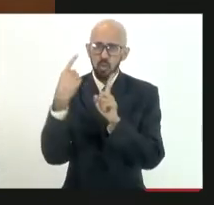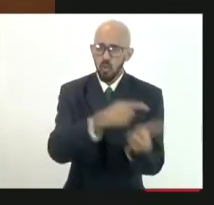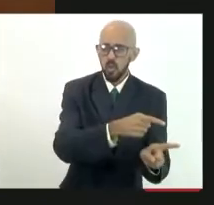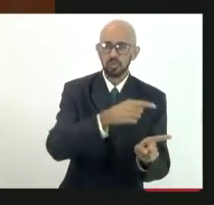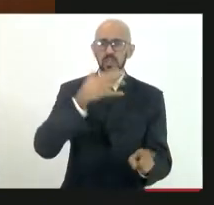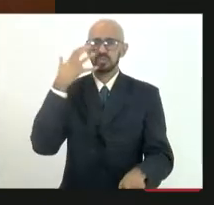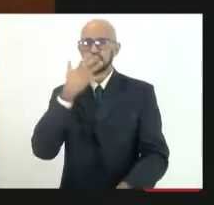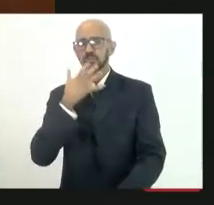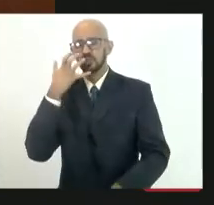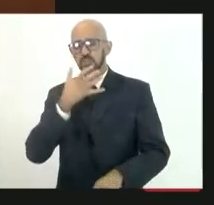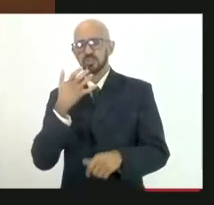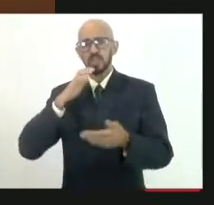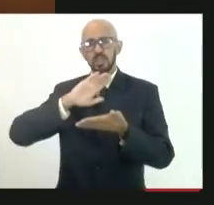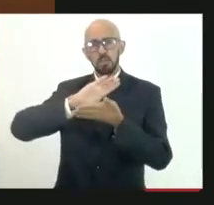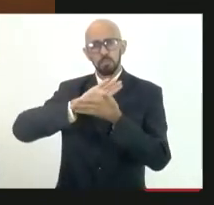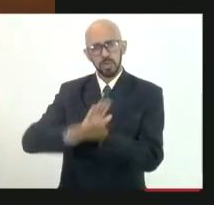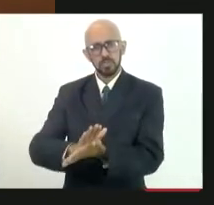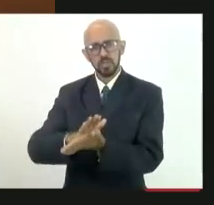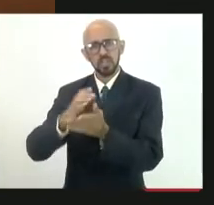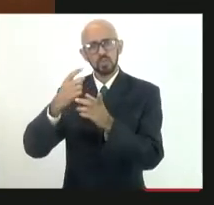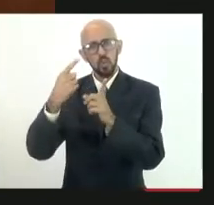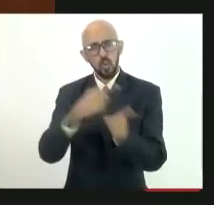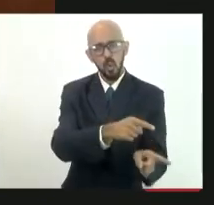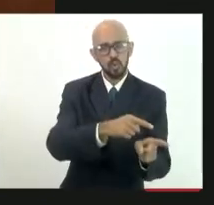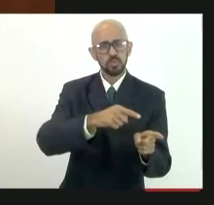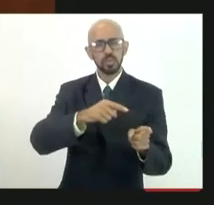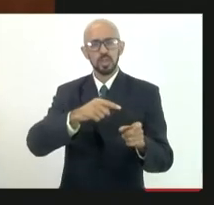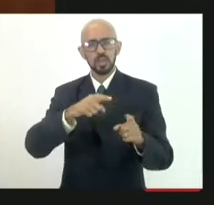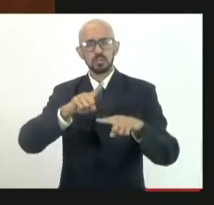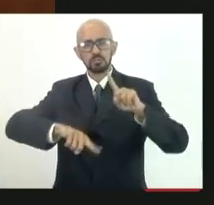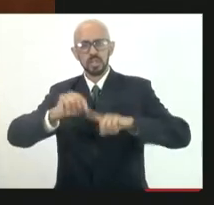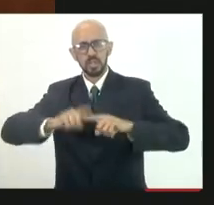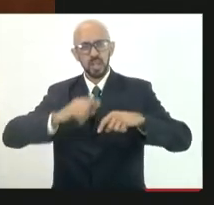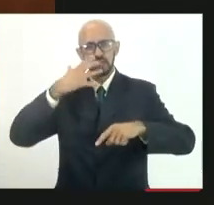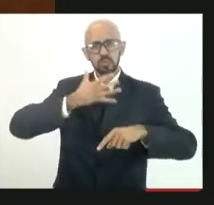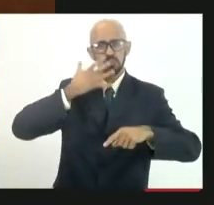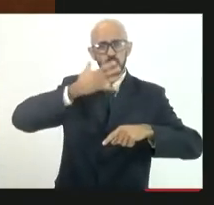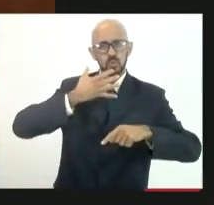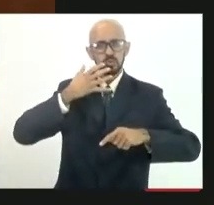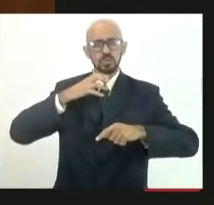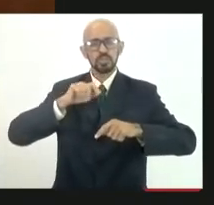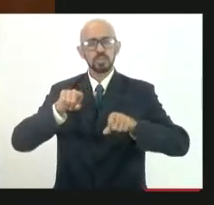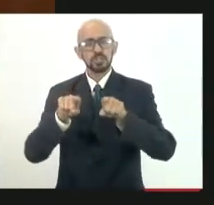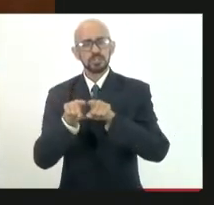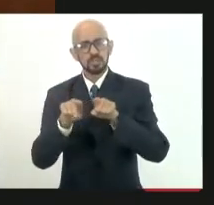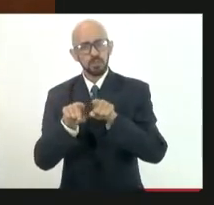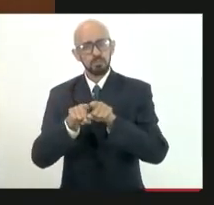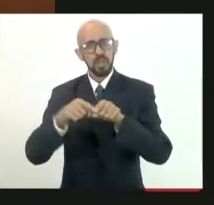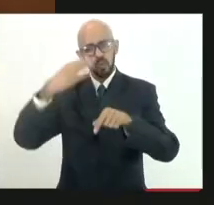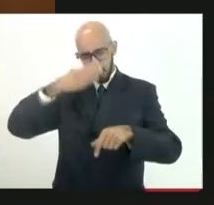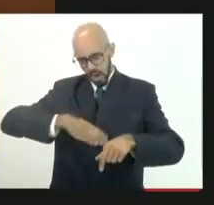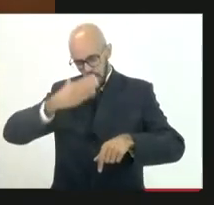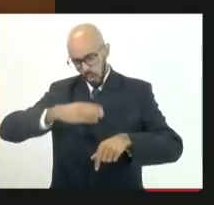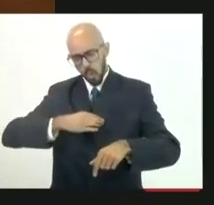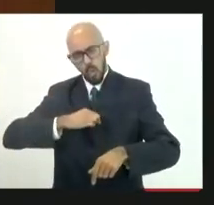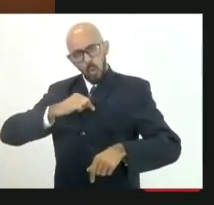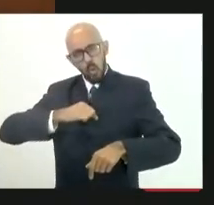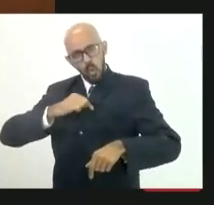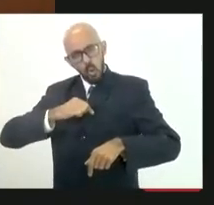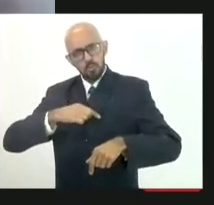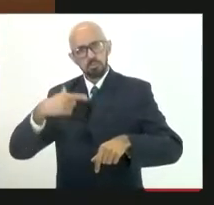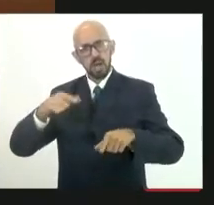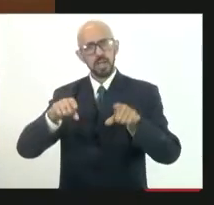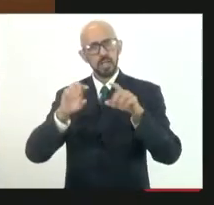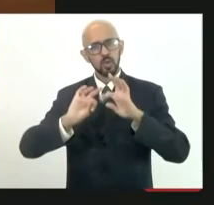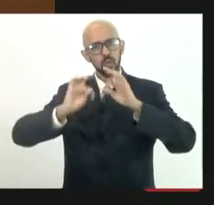cânticos, há preconceito contra os instrumentos musicais usados nos rituais, há preconceitos contra os trajes, há preconceitos contra os símbolos. Então,